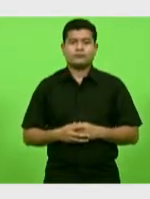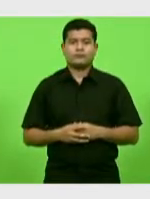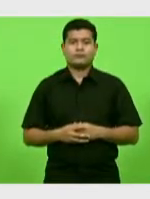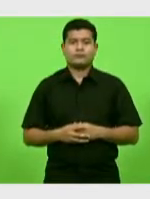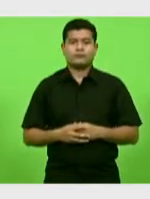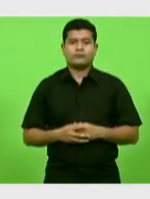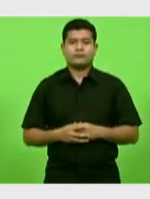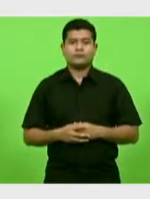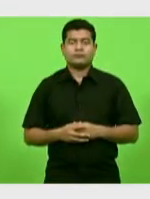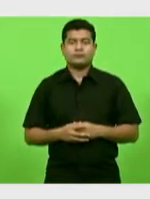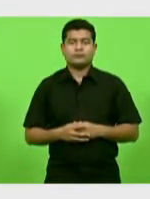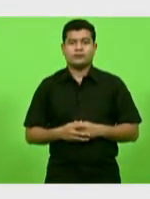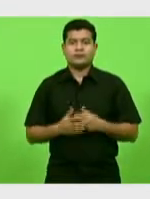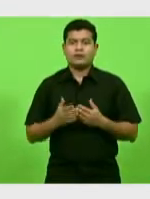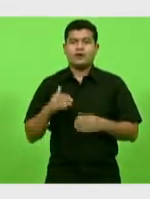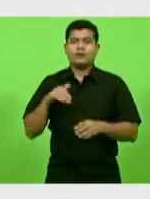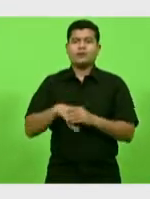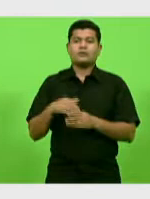Deputado Kennedy Nunes?